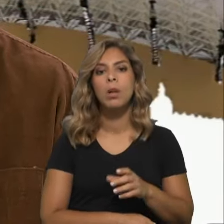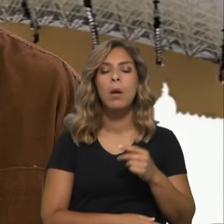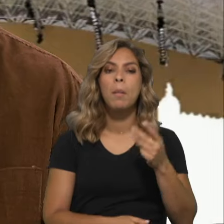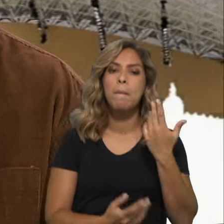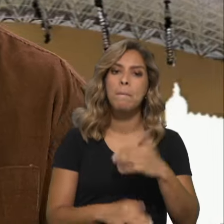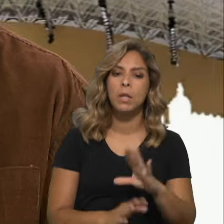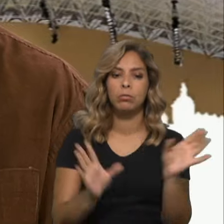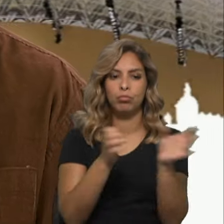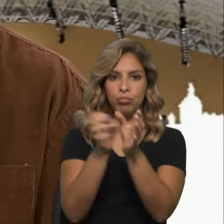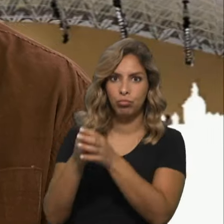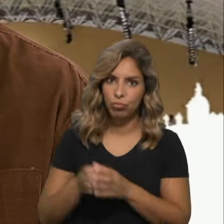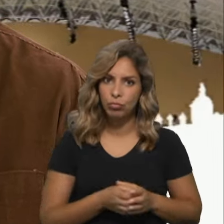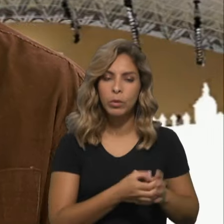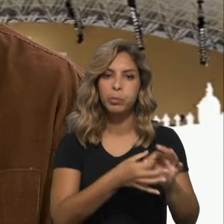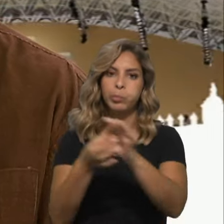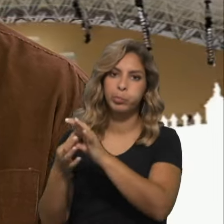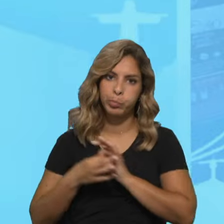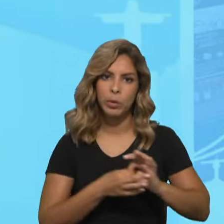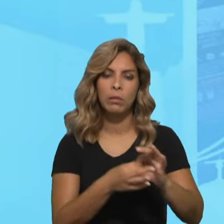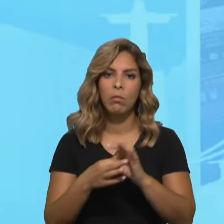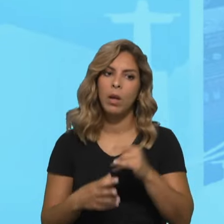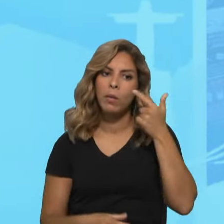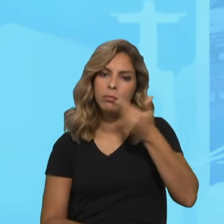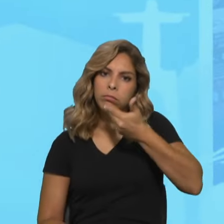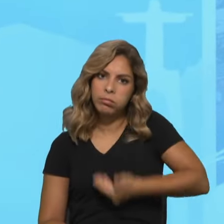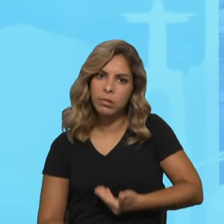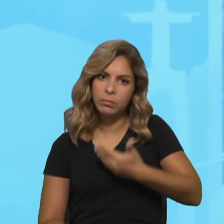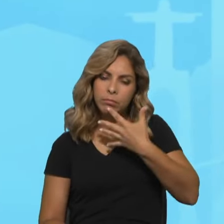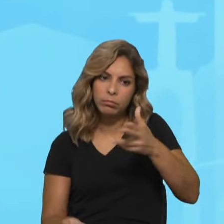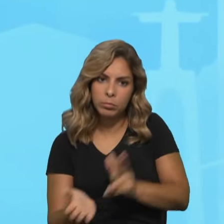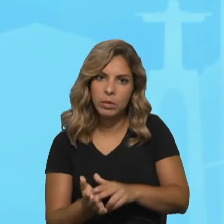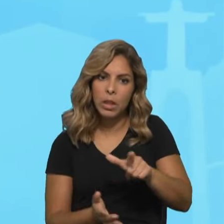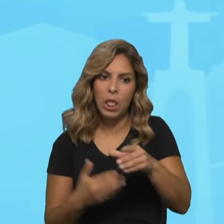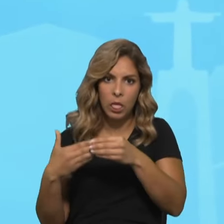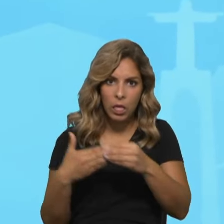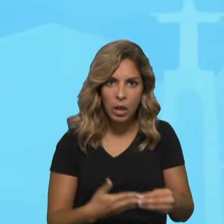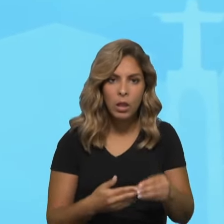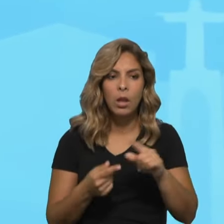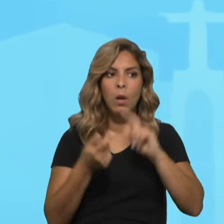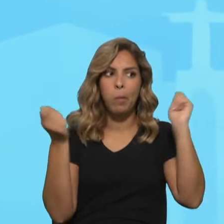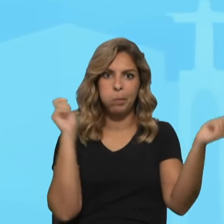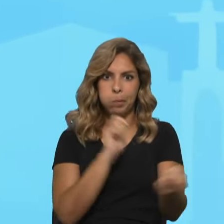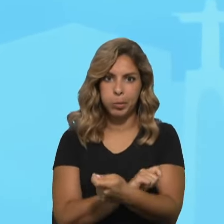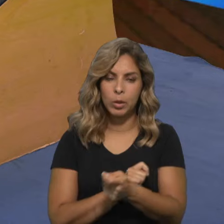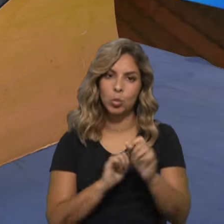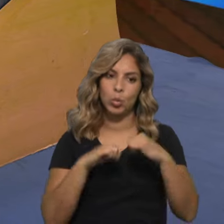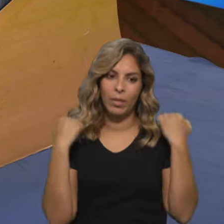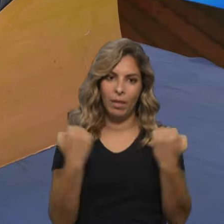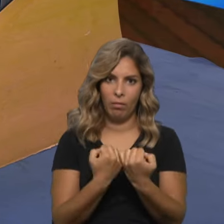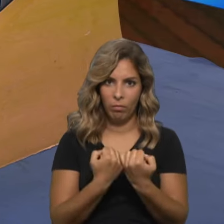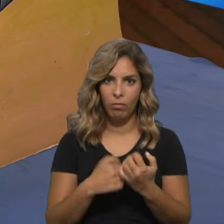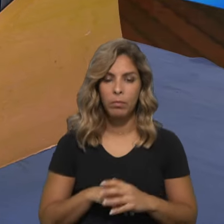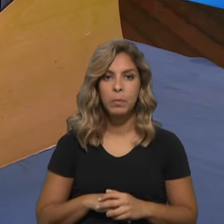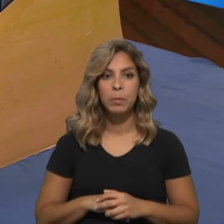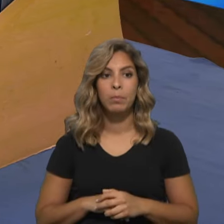comunitárias e acreditando muito nesse potencial do jovem enquanto Líder enquanto transformador da sociedade esse